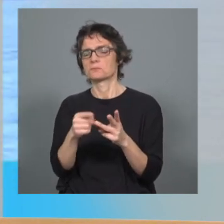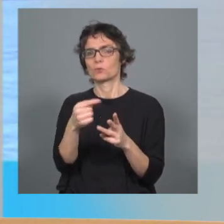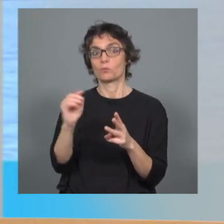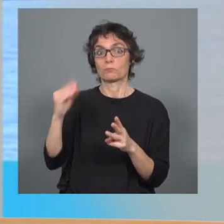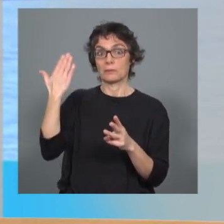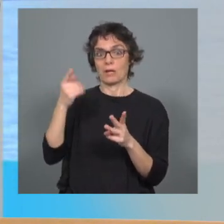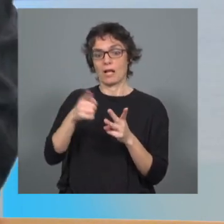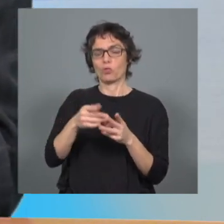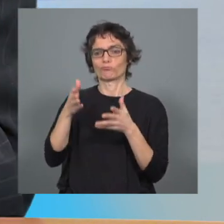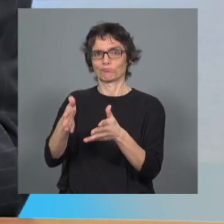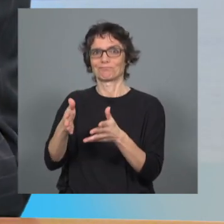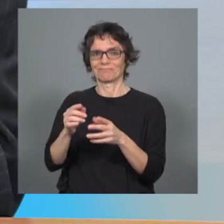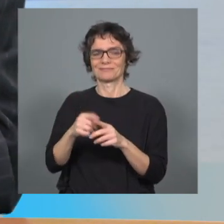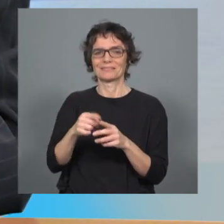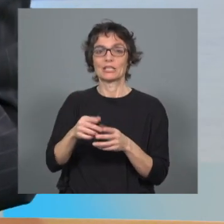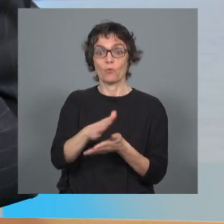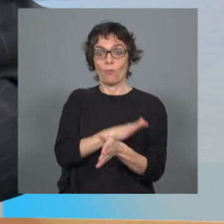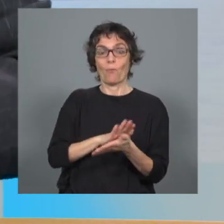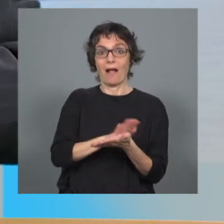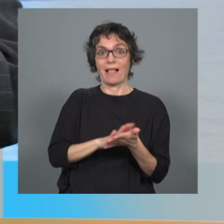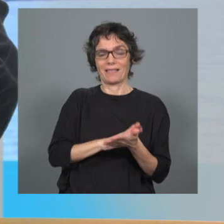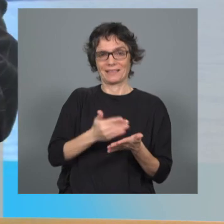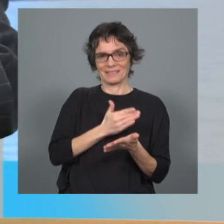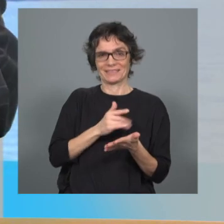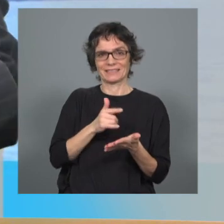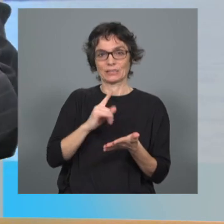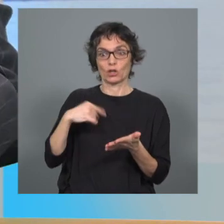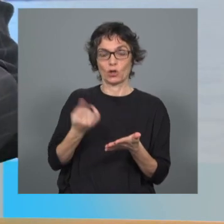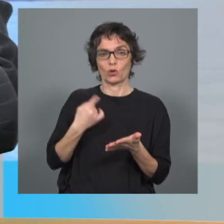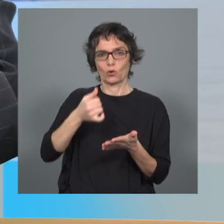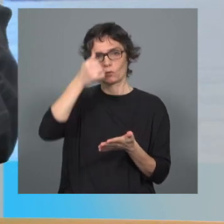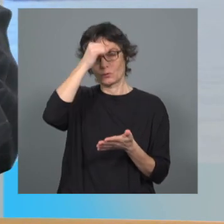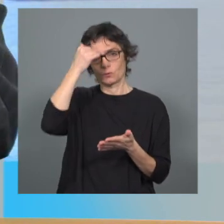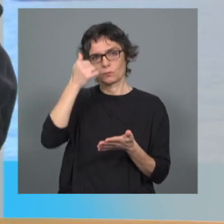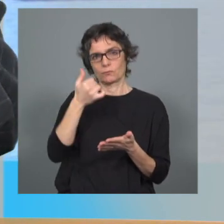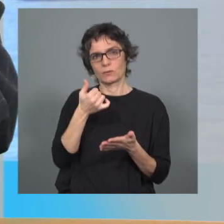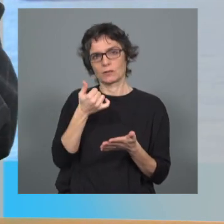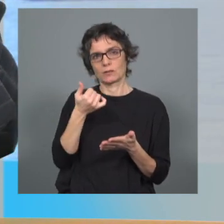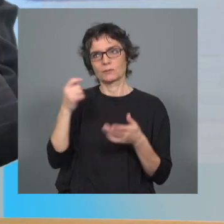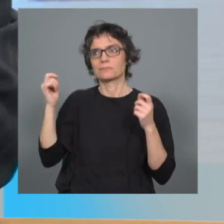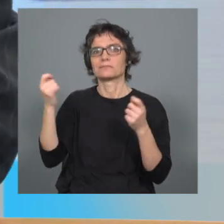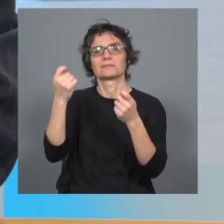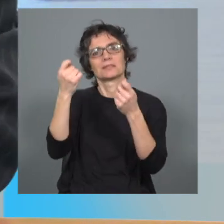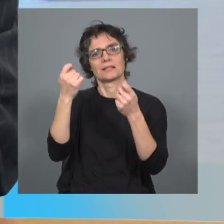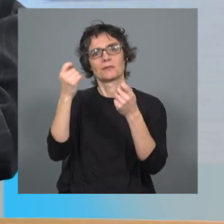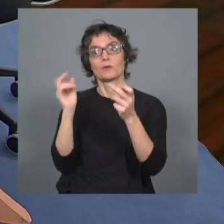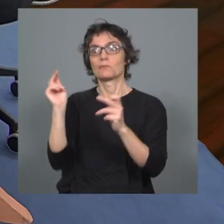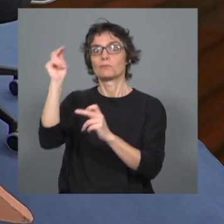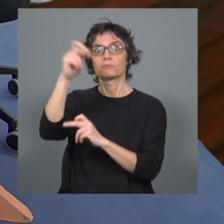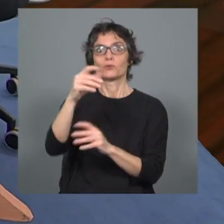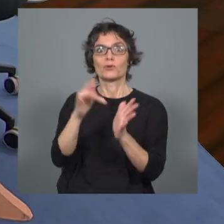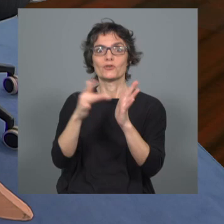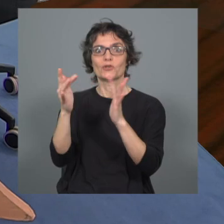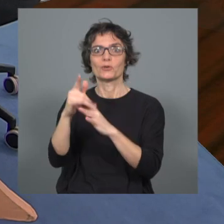dois centrais. O primário é exatamente este que vamos viver no Domingo de Ramos, que é a chegada de Jesus a Jerusalém, e depois os